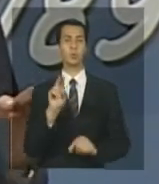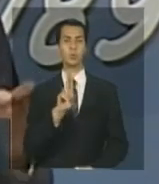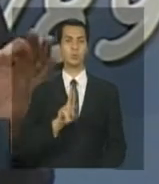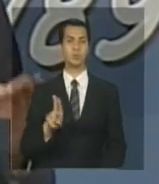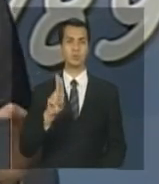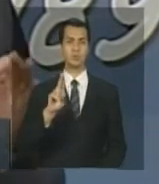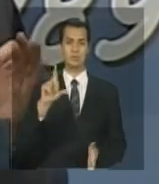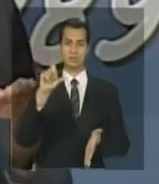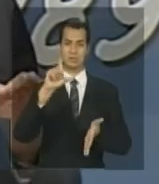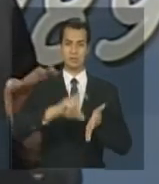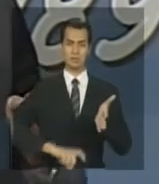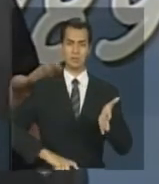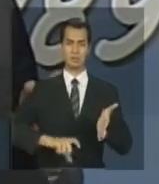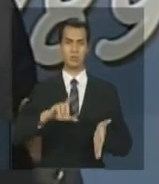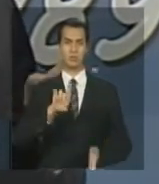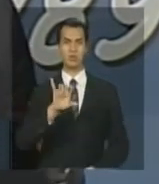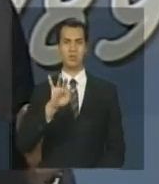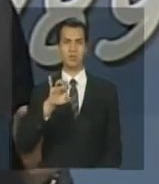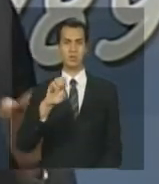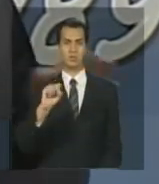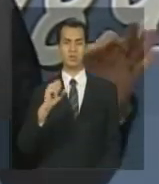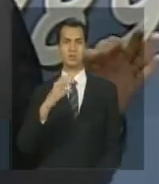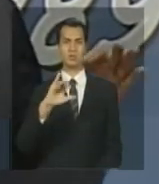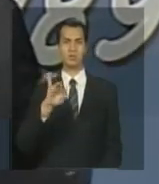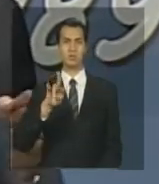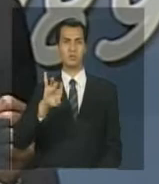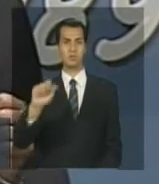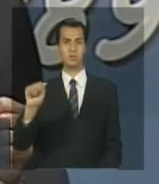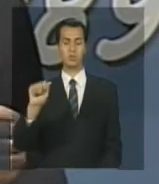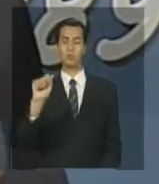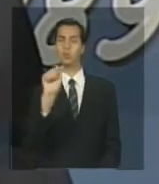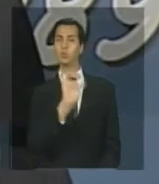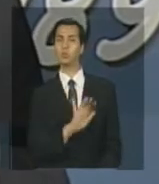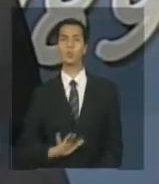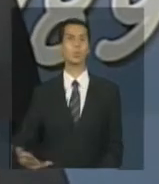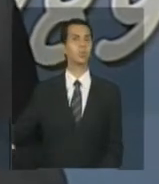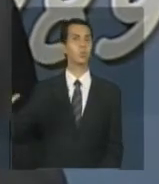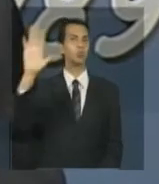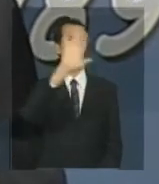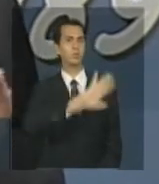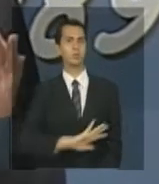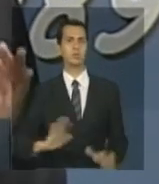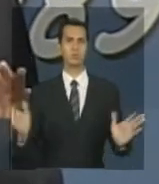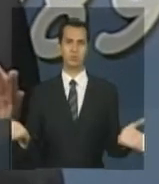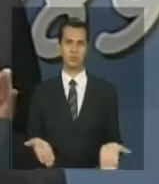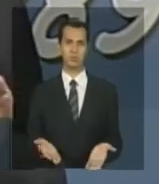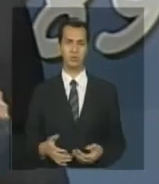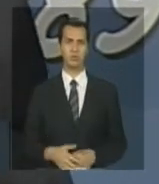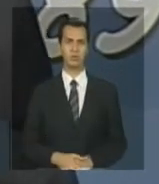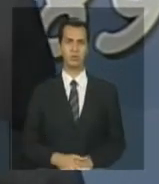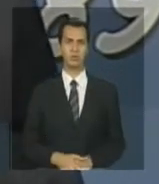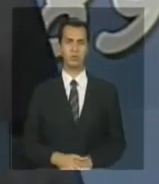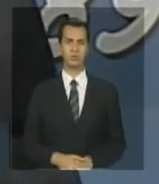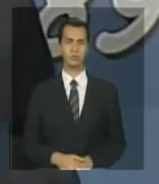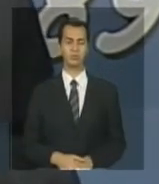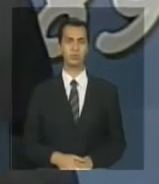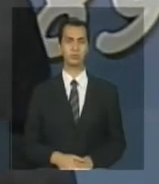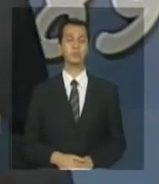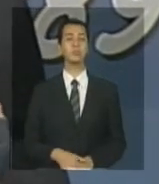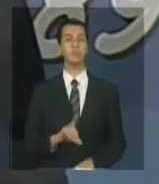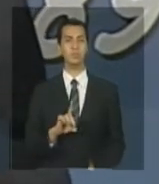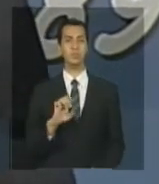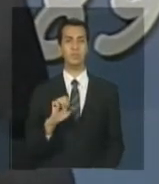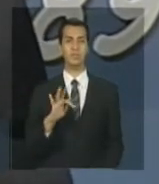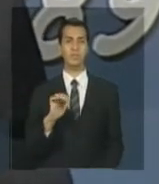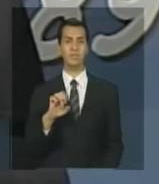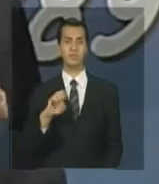uso do cartão de pagamento da Defesa Civil que que é isso e é quase um terço dos recursos da